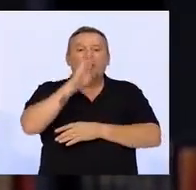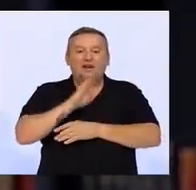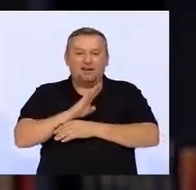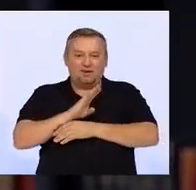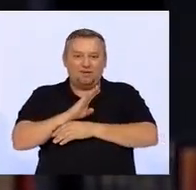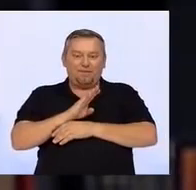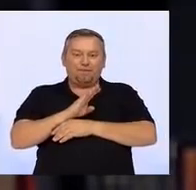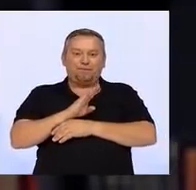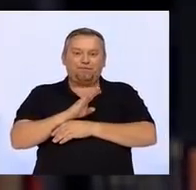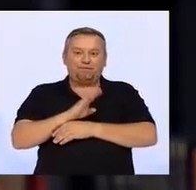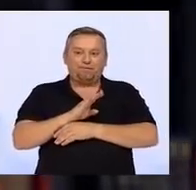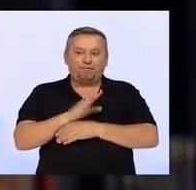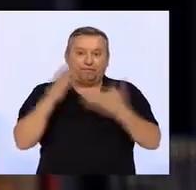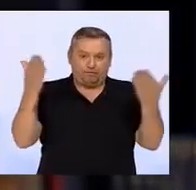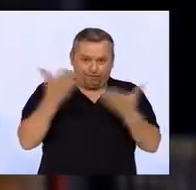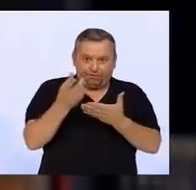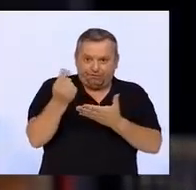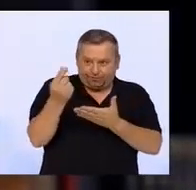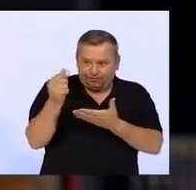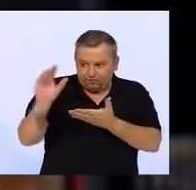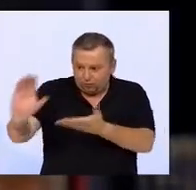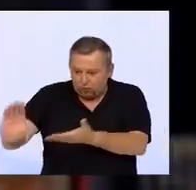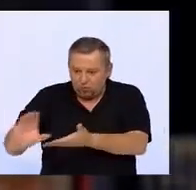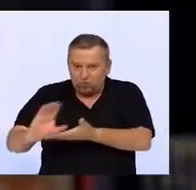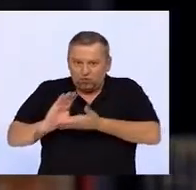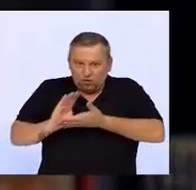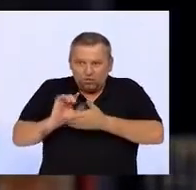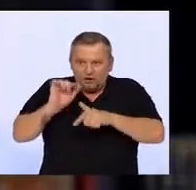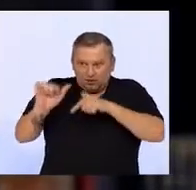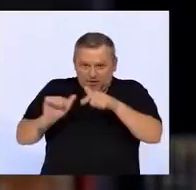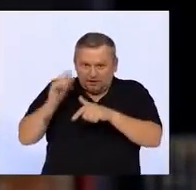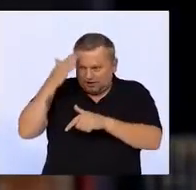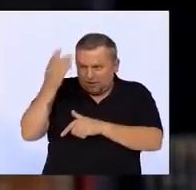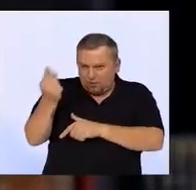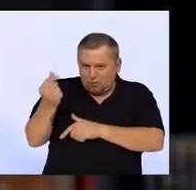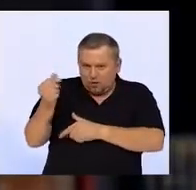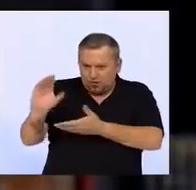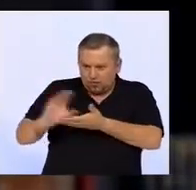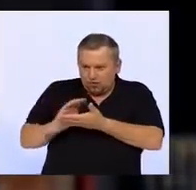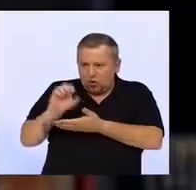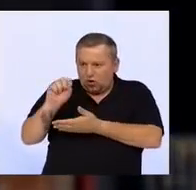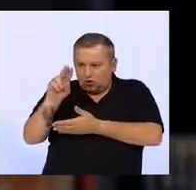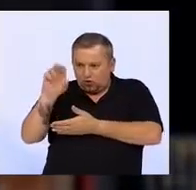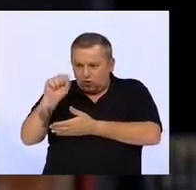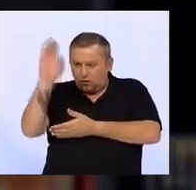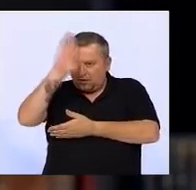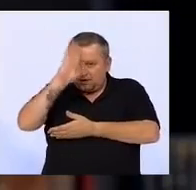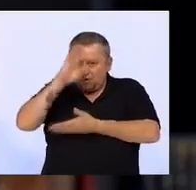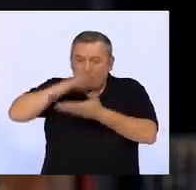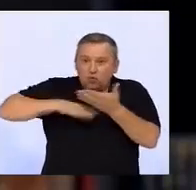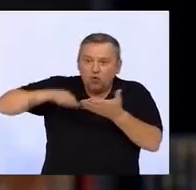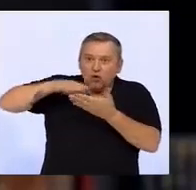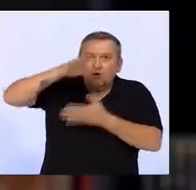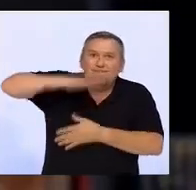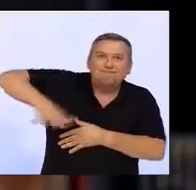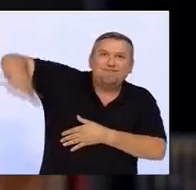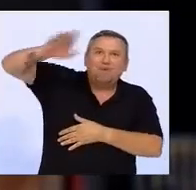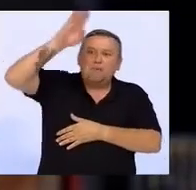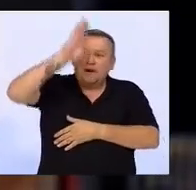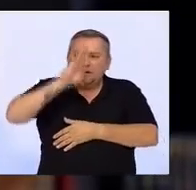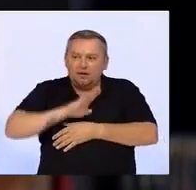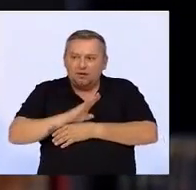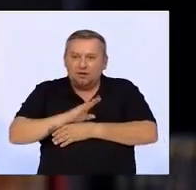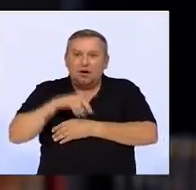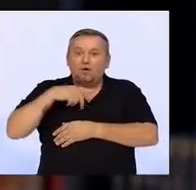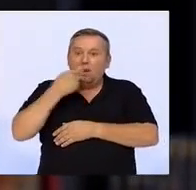Agora, com esse dinheiro que vocês me dão para trabalhar, vocês sabem quanto você me dá para trabalhar no SUS, no Brasil de ponta a ponta? Vocês sabem? Eu